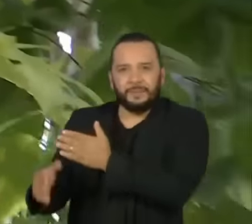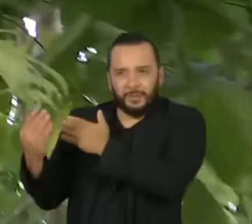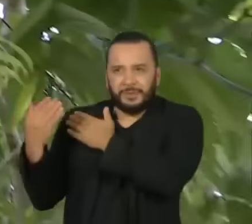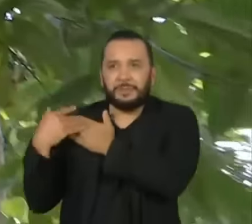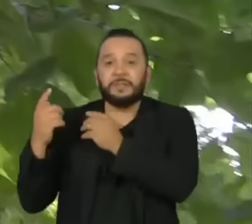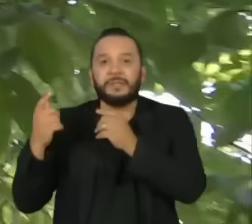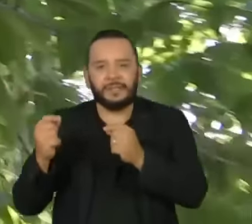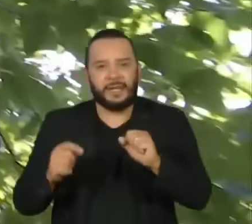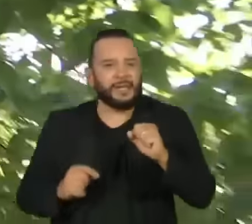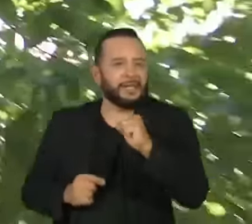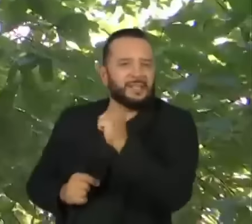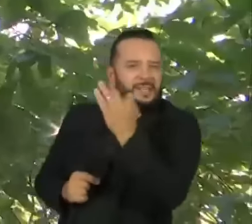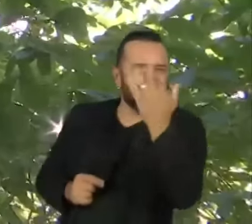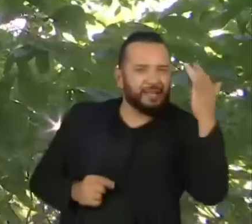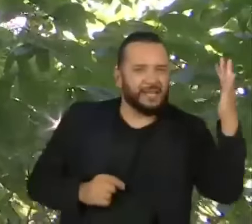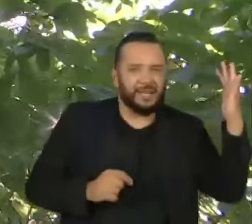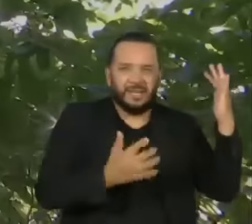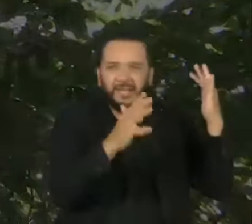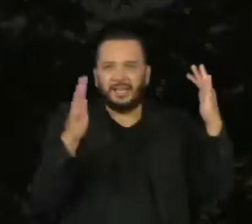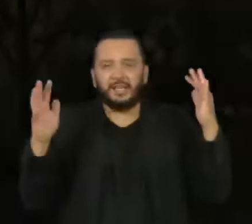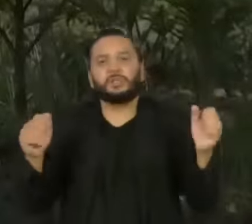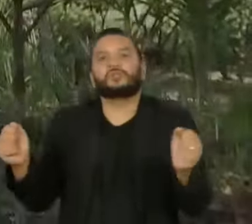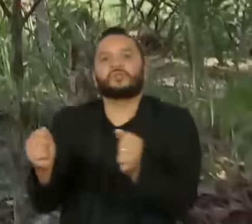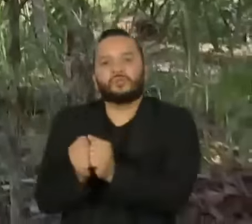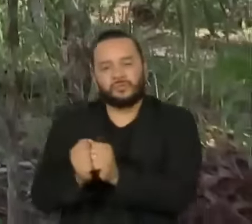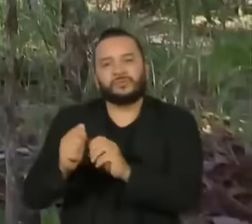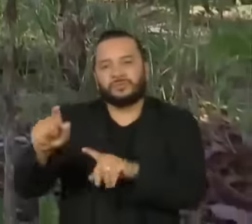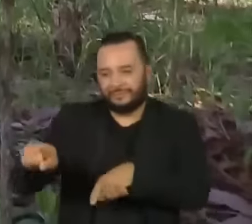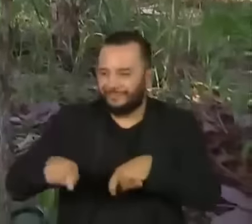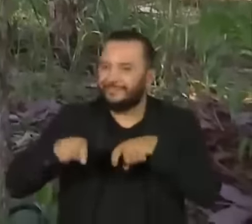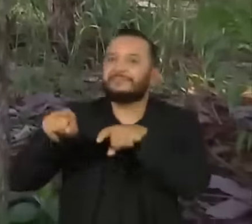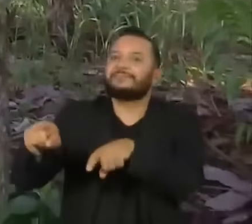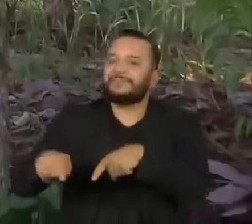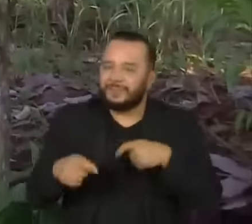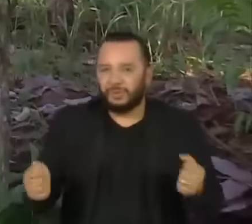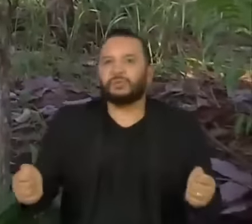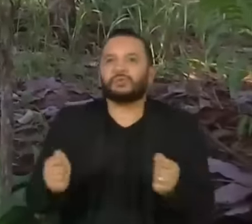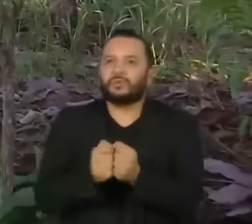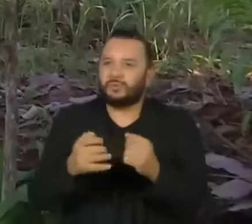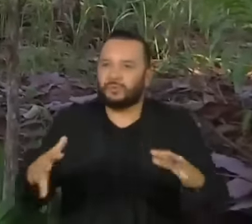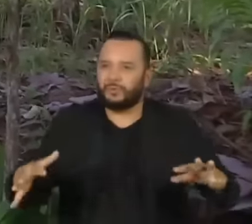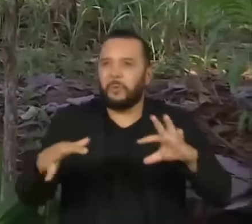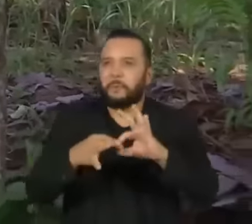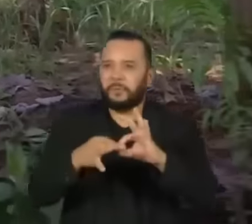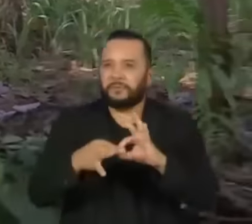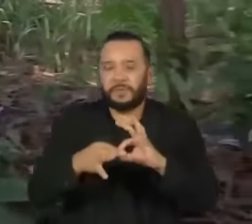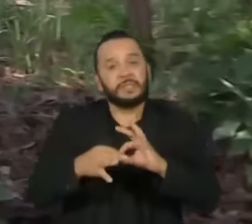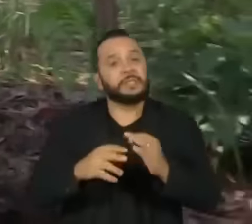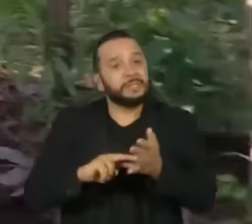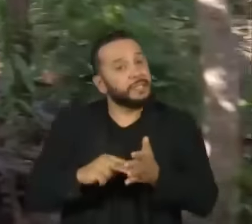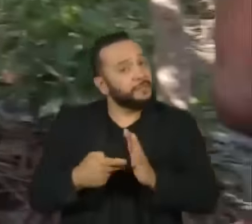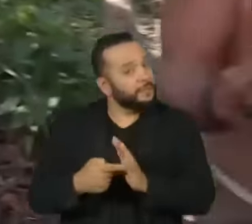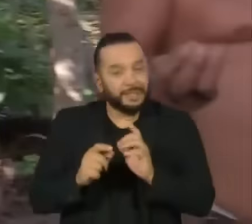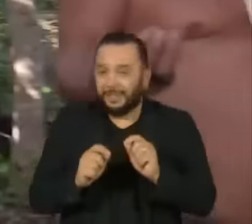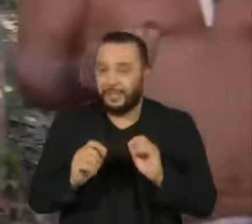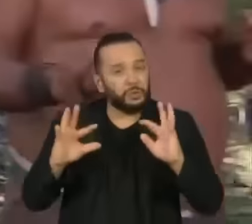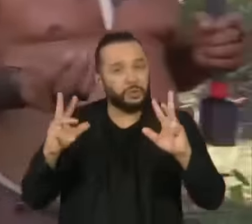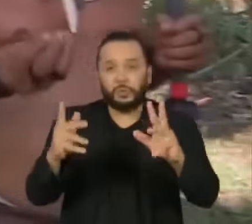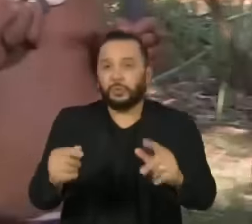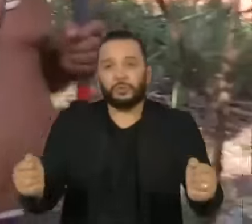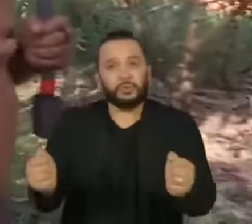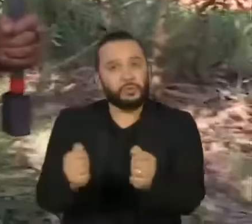sistema agroflorestal, o SAF. O SAF é a variedade de plantas em conjunto, né?